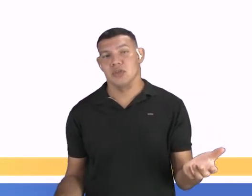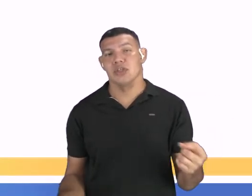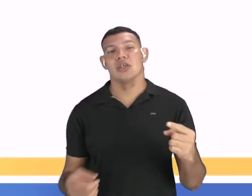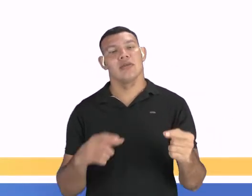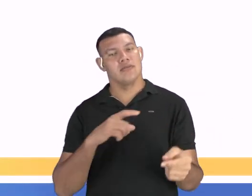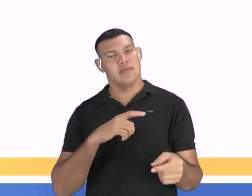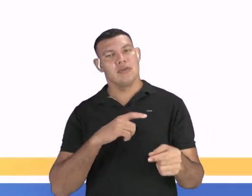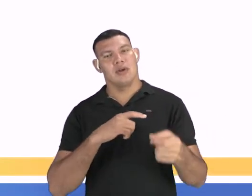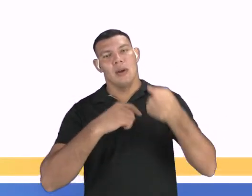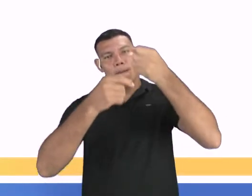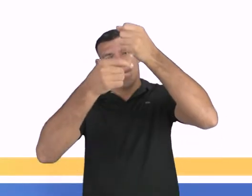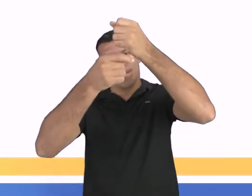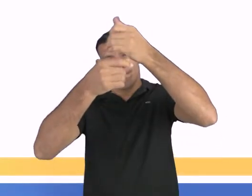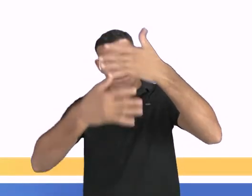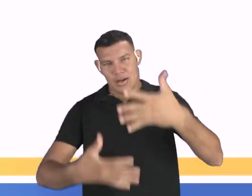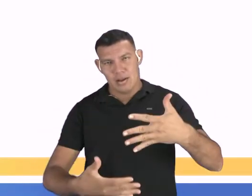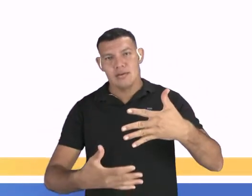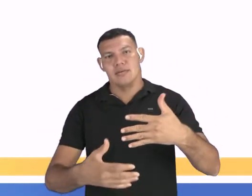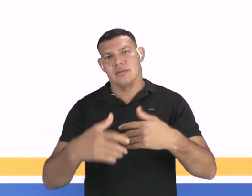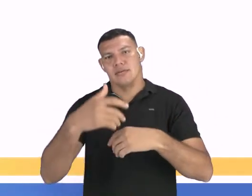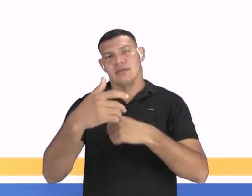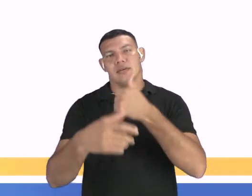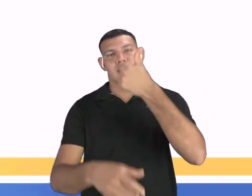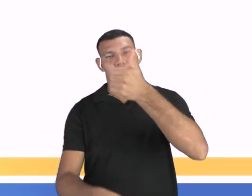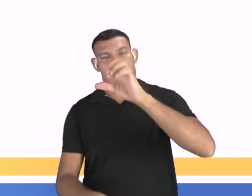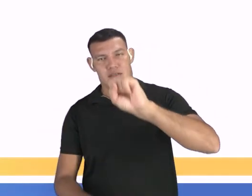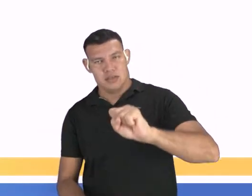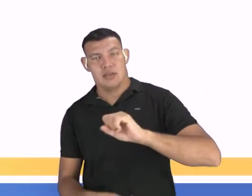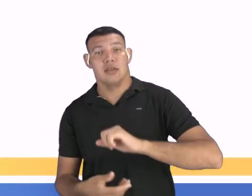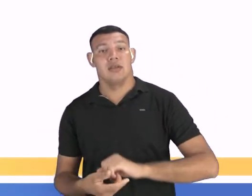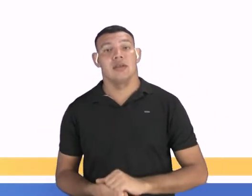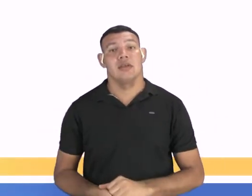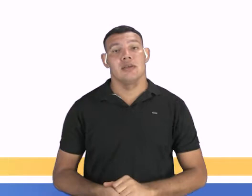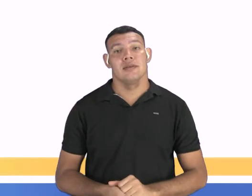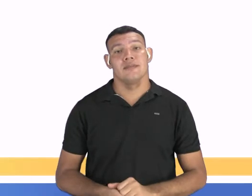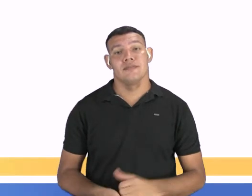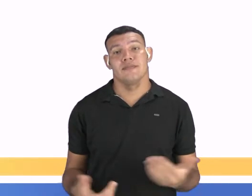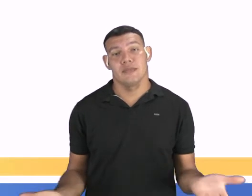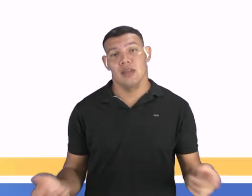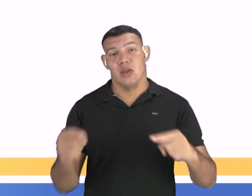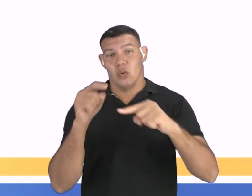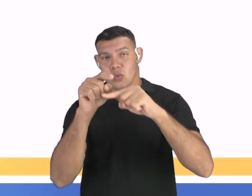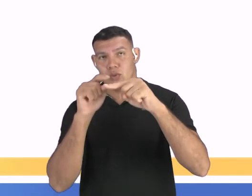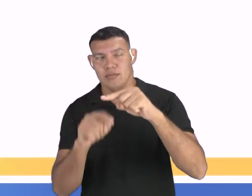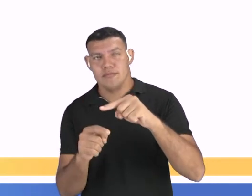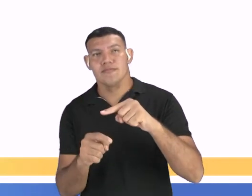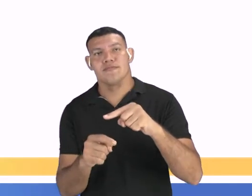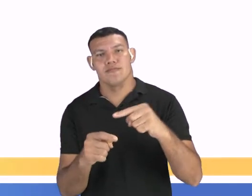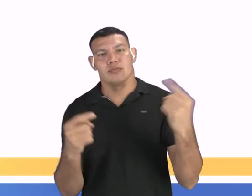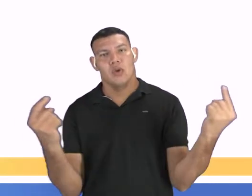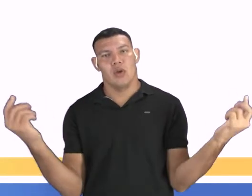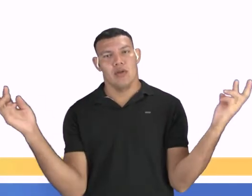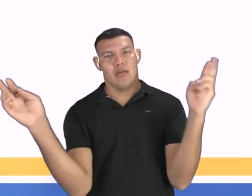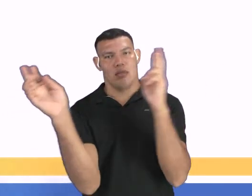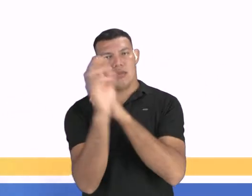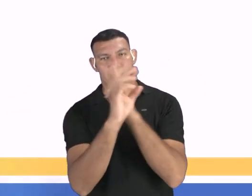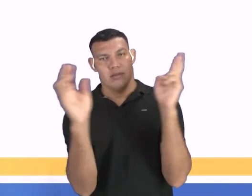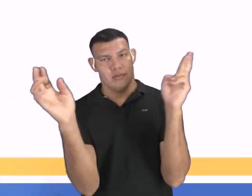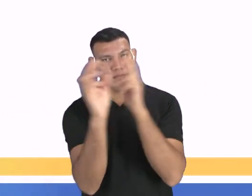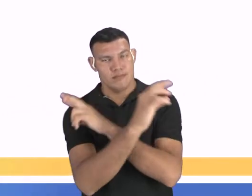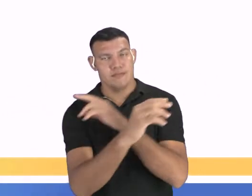divisores do 18. Perceba que tais números, né, correspondem a esses divisores. Muito bem, então agora nós